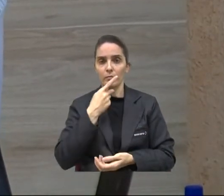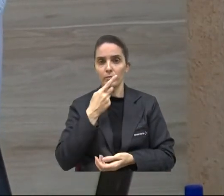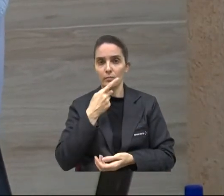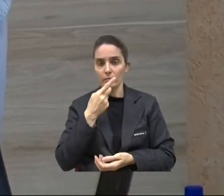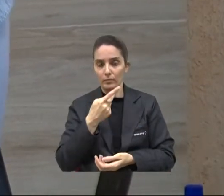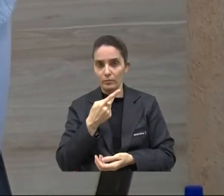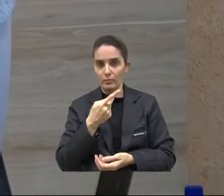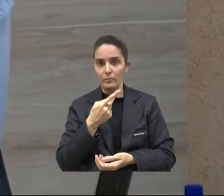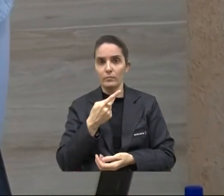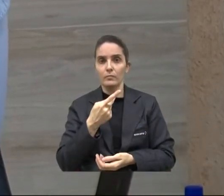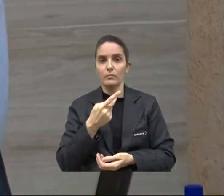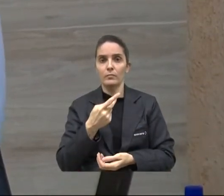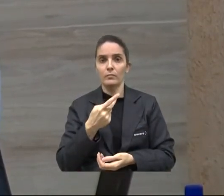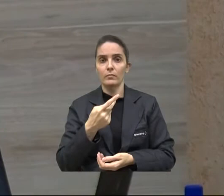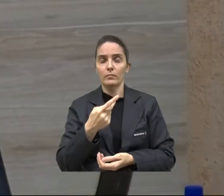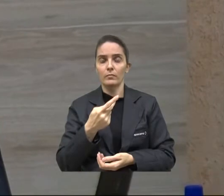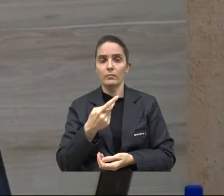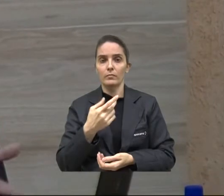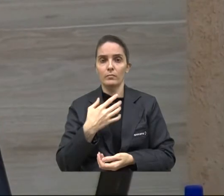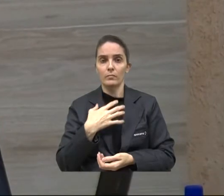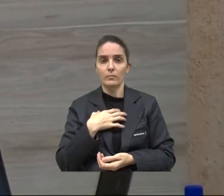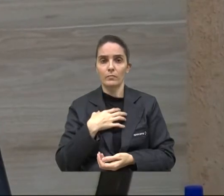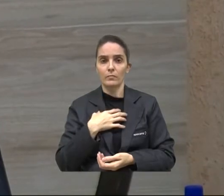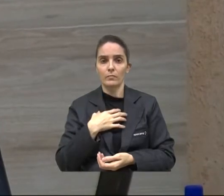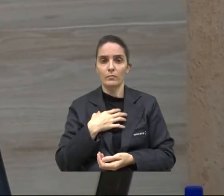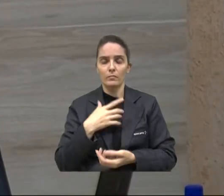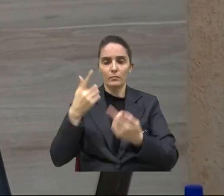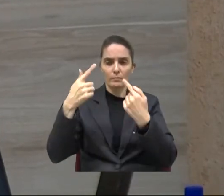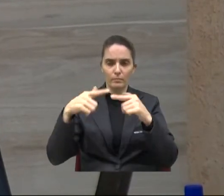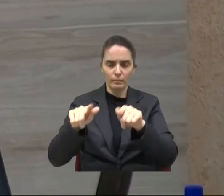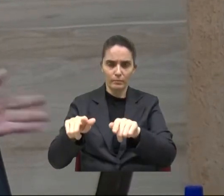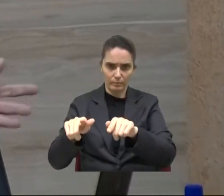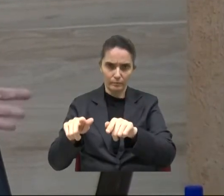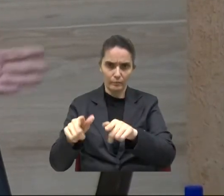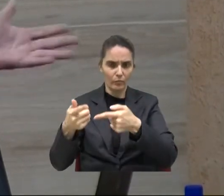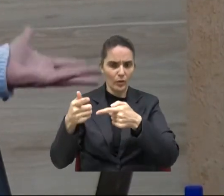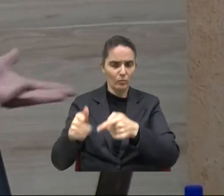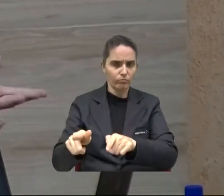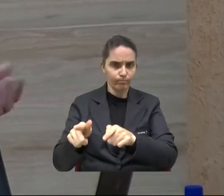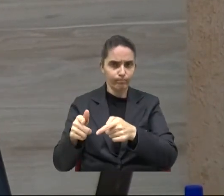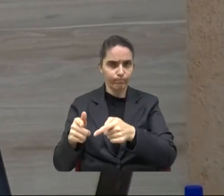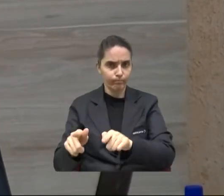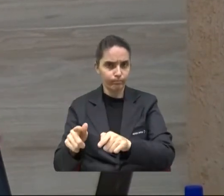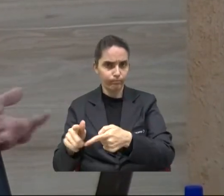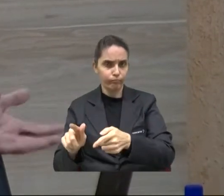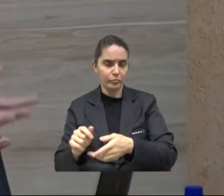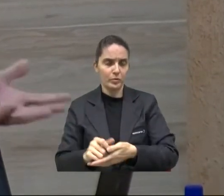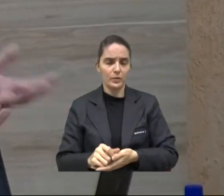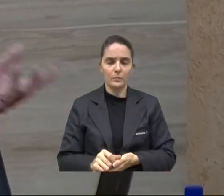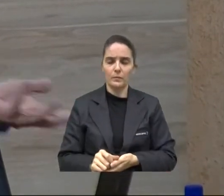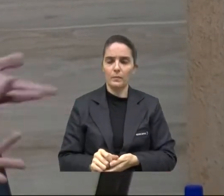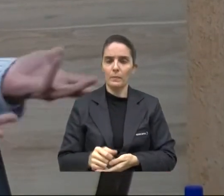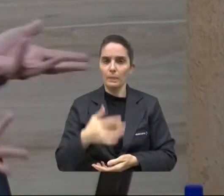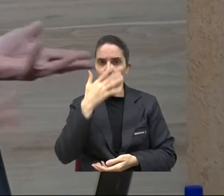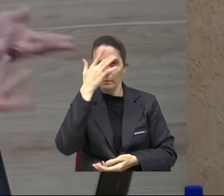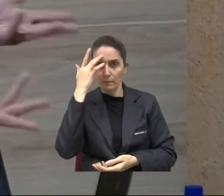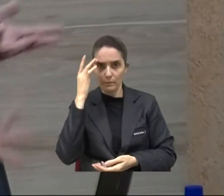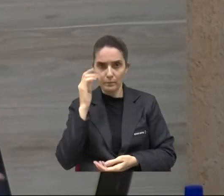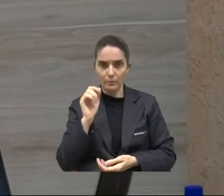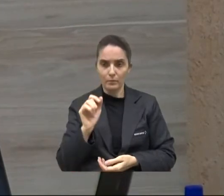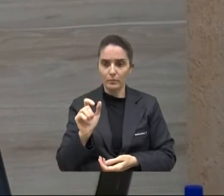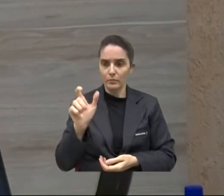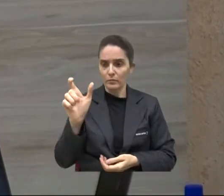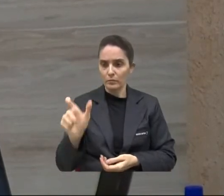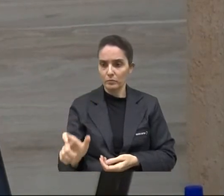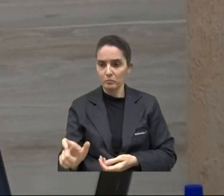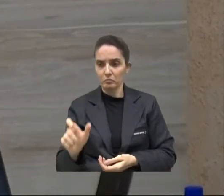maneira alguma, fazer uma ofensa a quem tem essa ou aquela identidade de